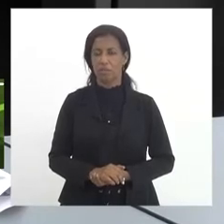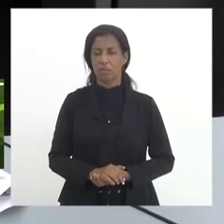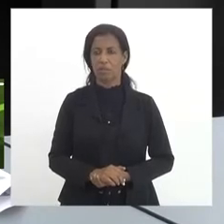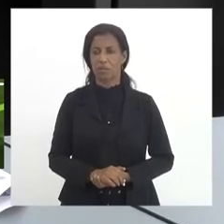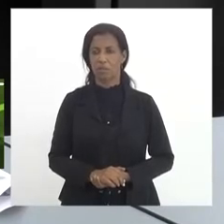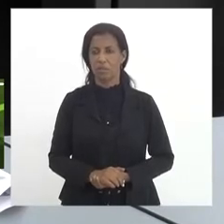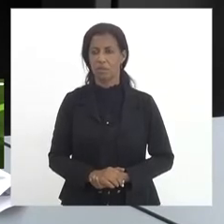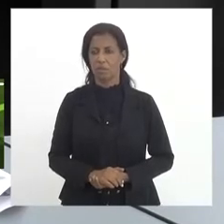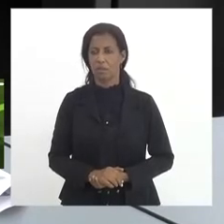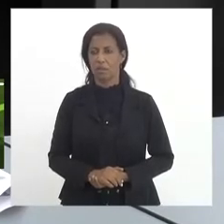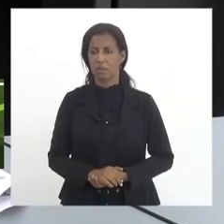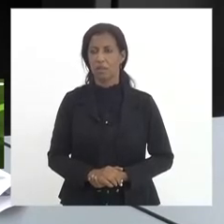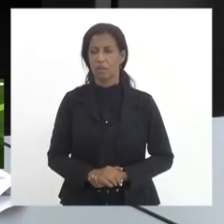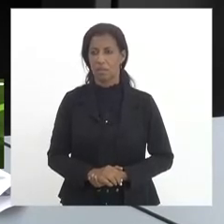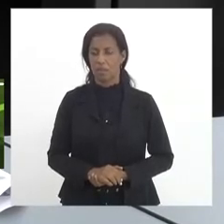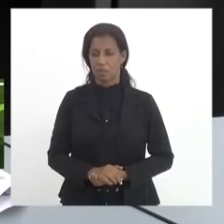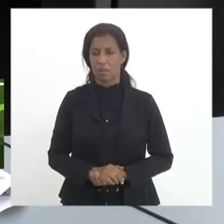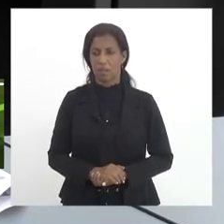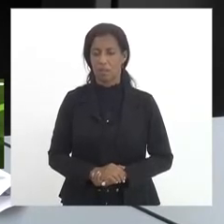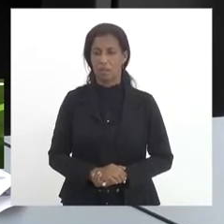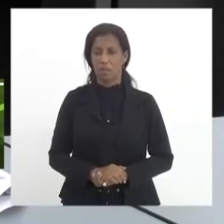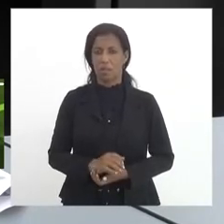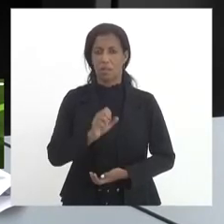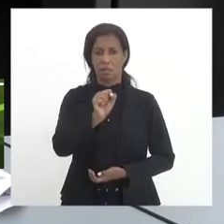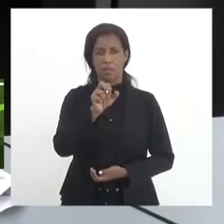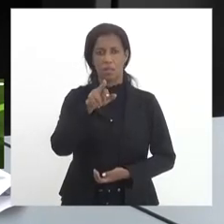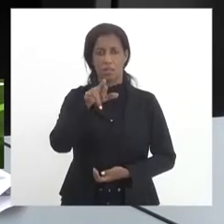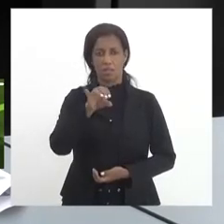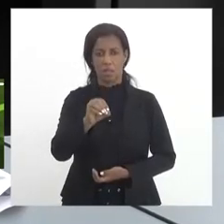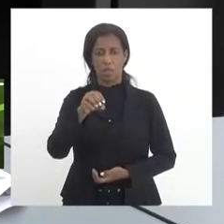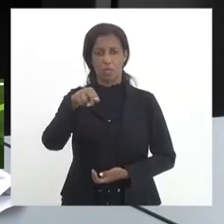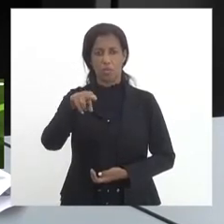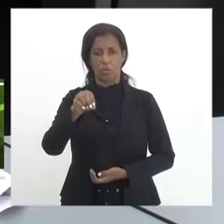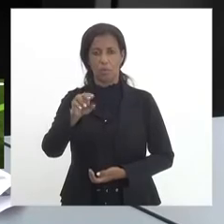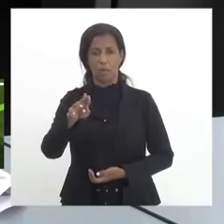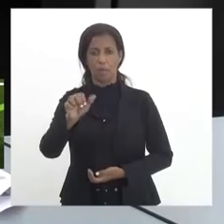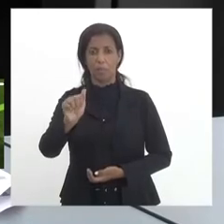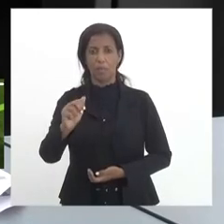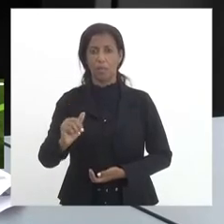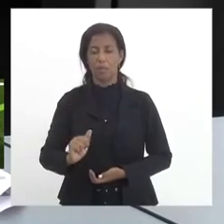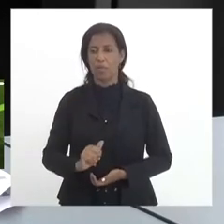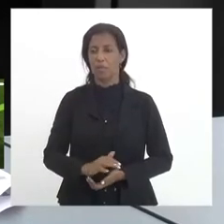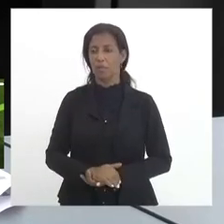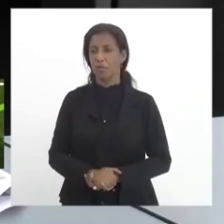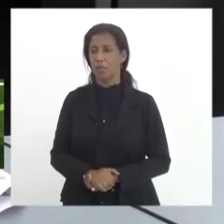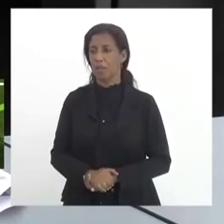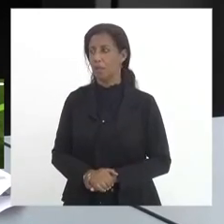35. 35 é do Sérgio Lobac. Isso.